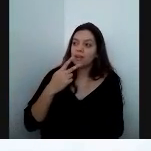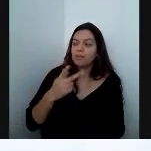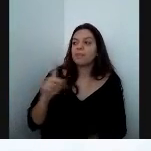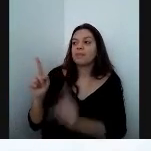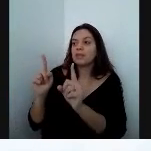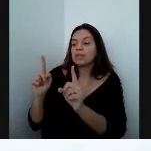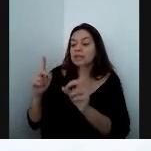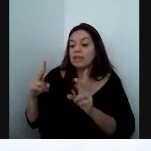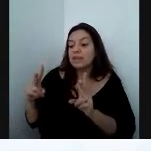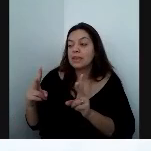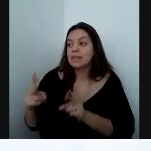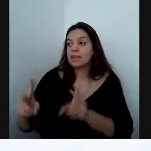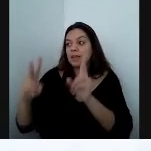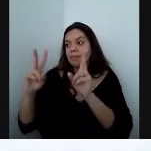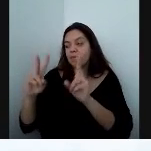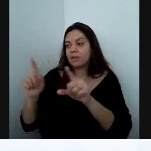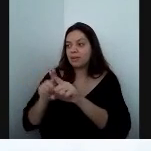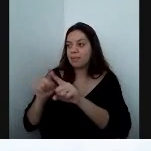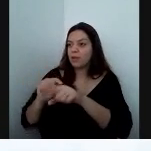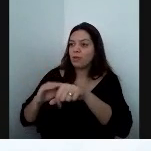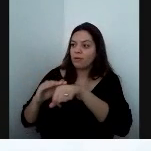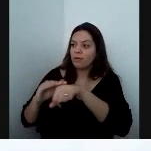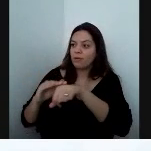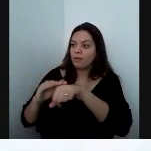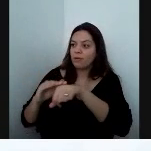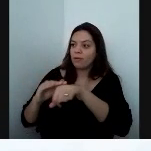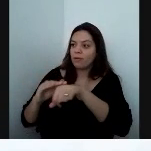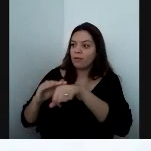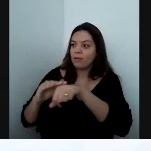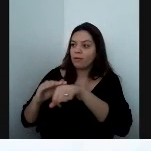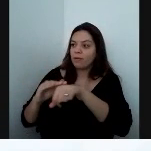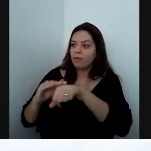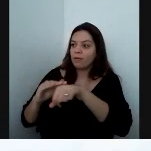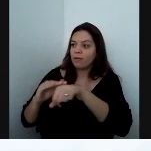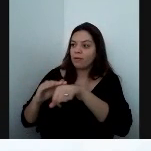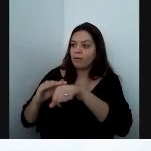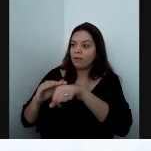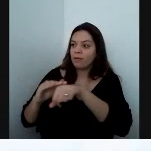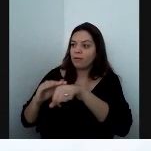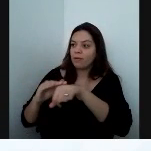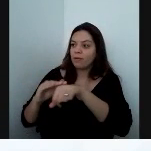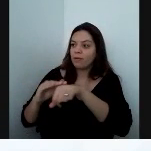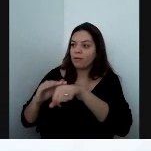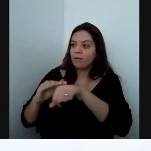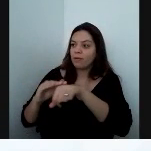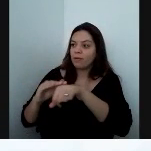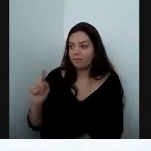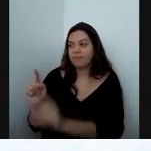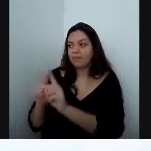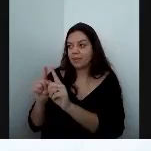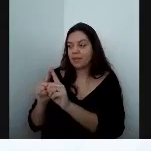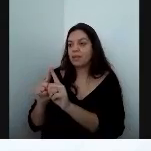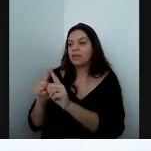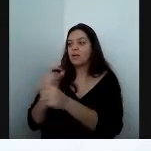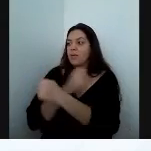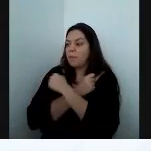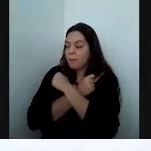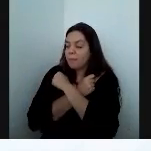muito próxima ao Diese. O Diese é muito importante para nós, para todo mundo sindical brasileiro. Um grande abraço e obrigada.